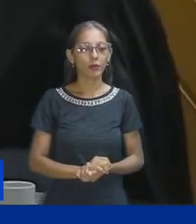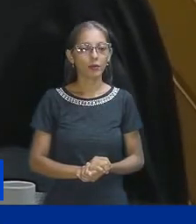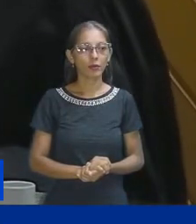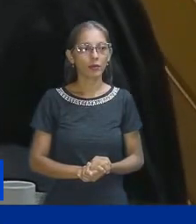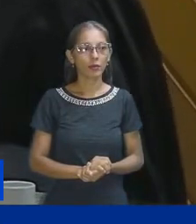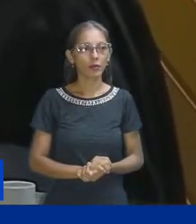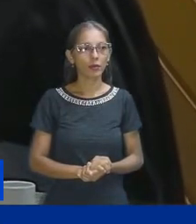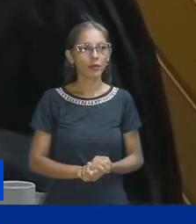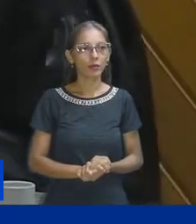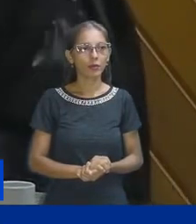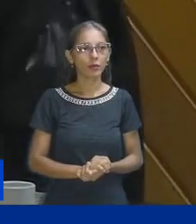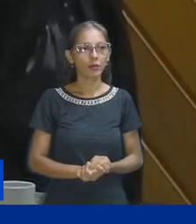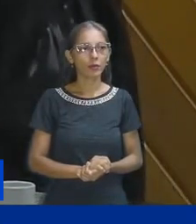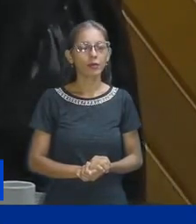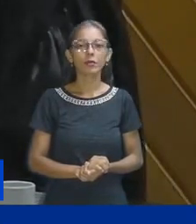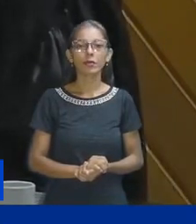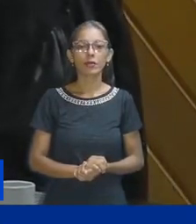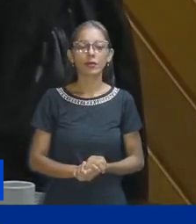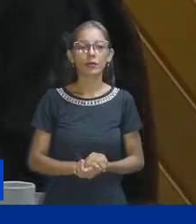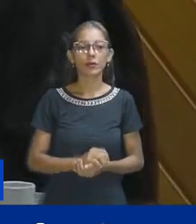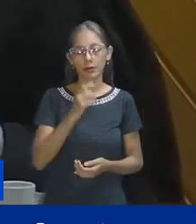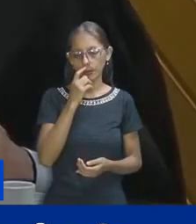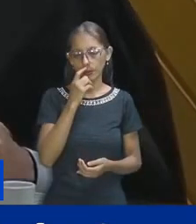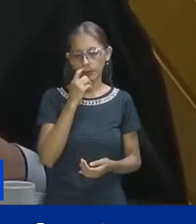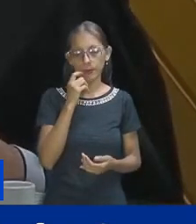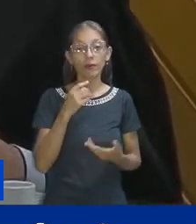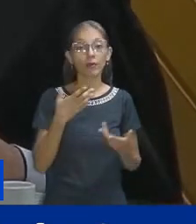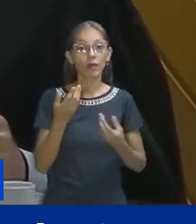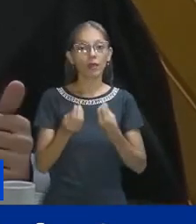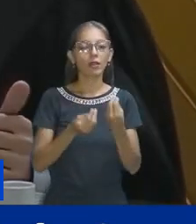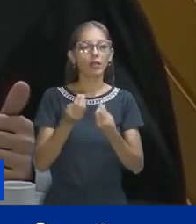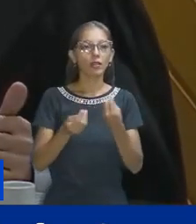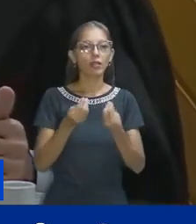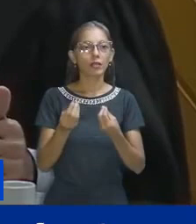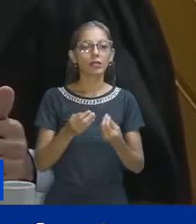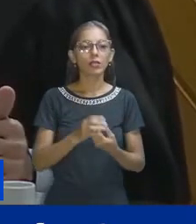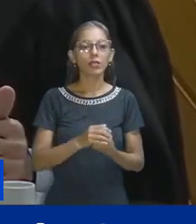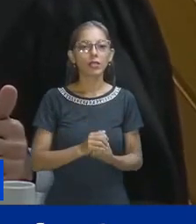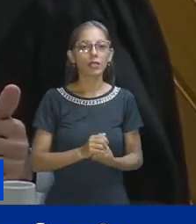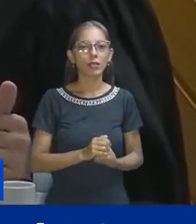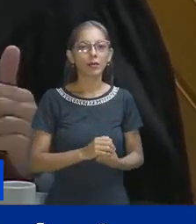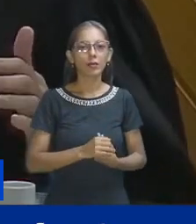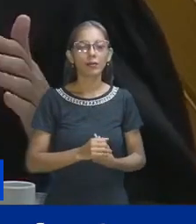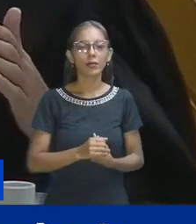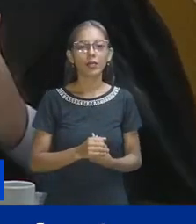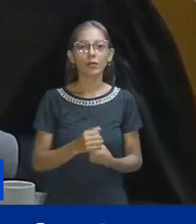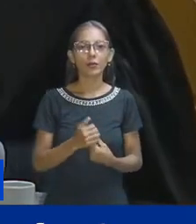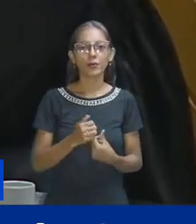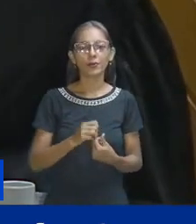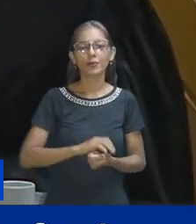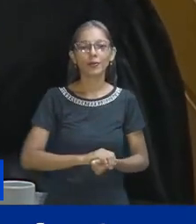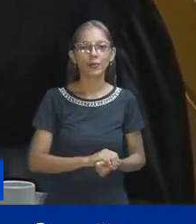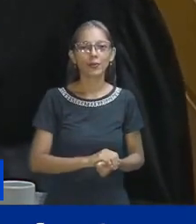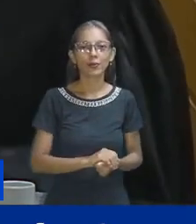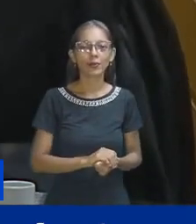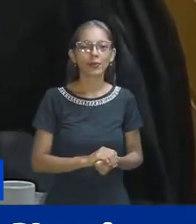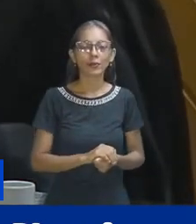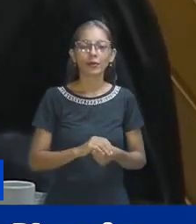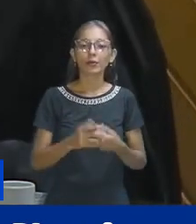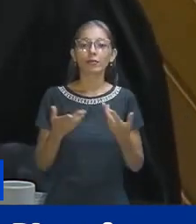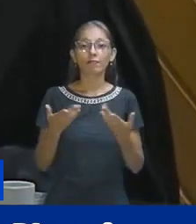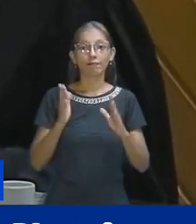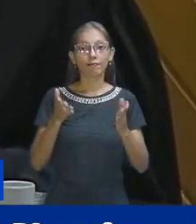de uma ação penal absolutória em relação Foco no juiz federal, ao João Diomédes. Anselmo Gonçalves. Ou seja, nós já temos um